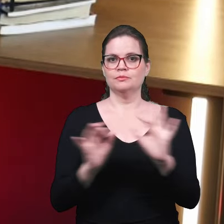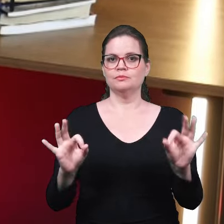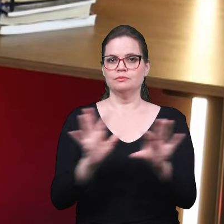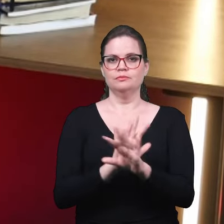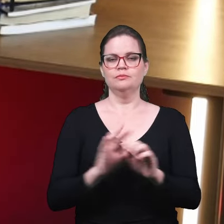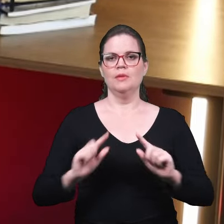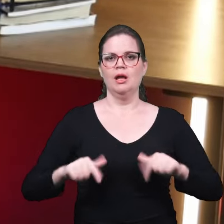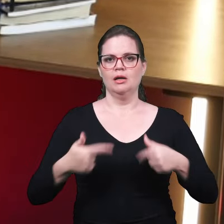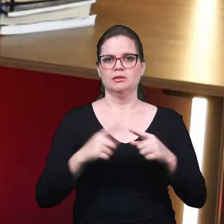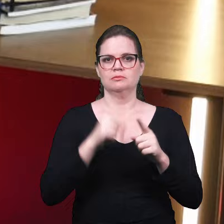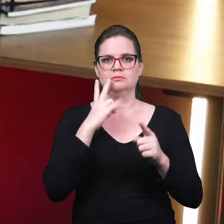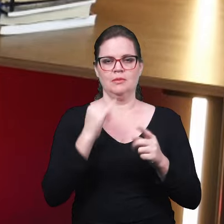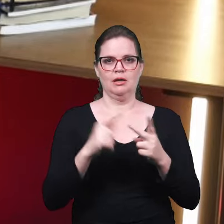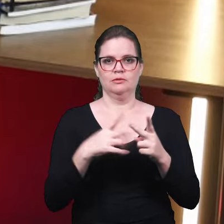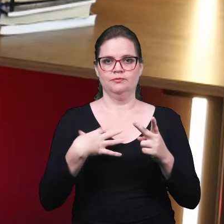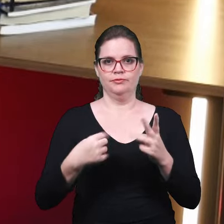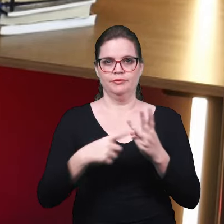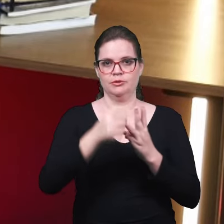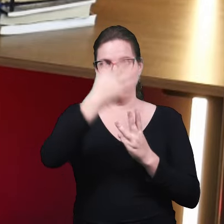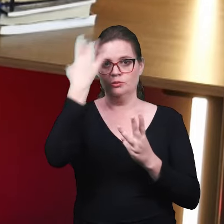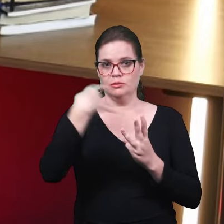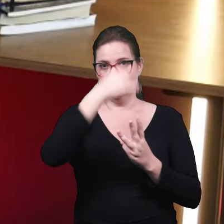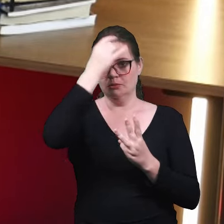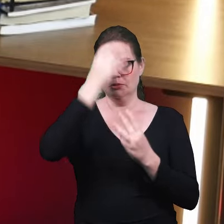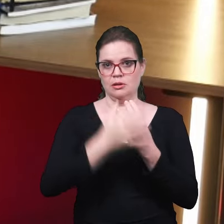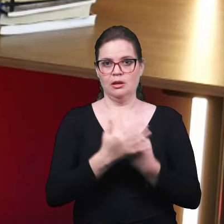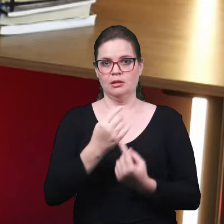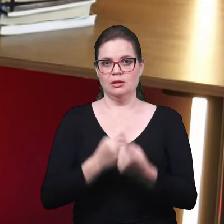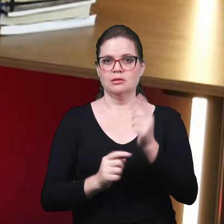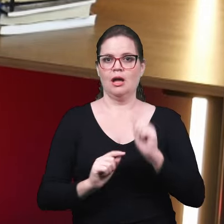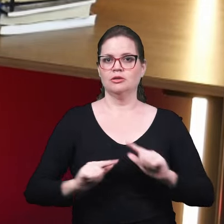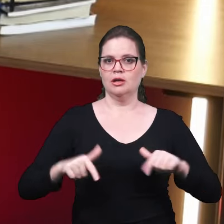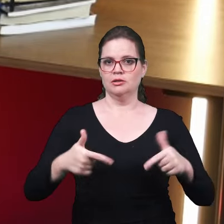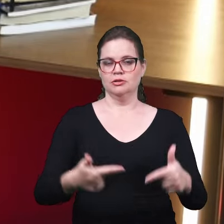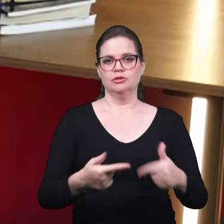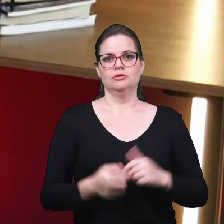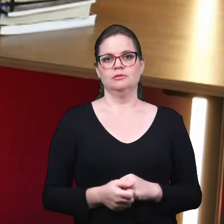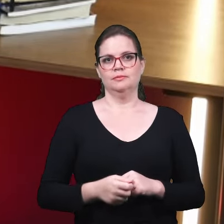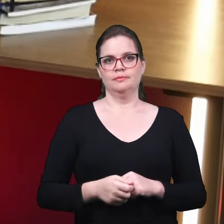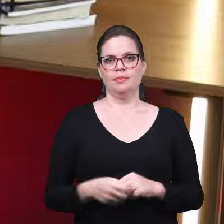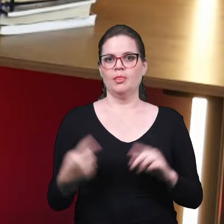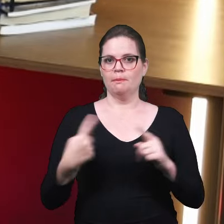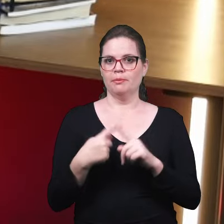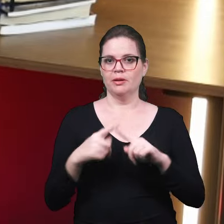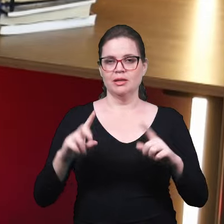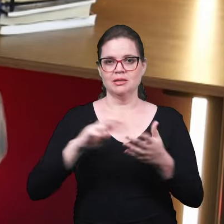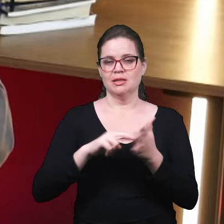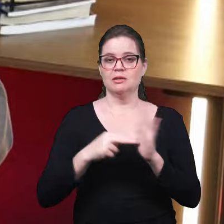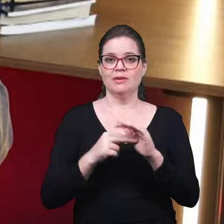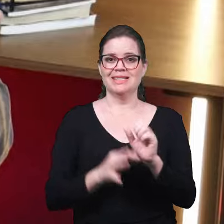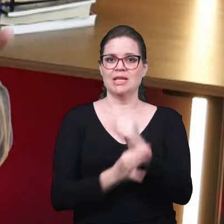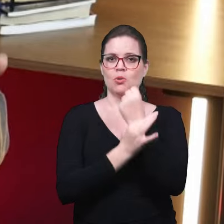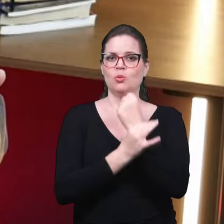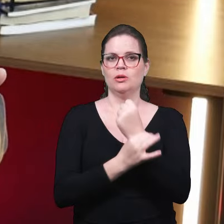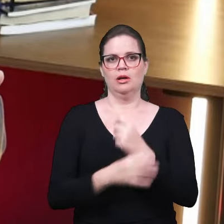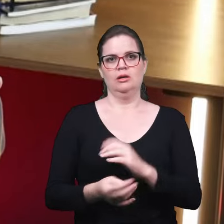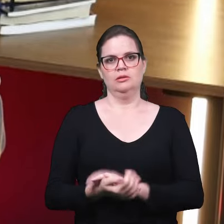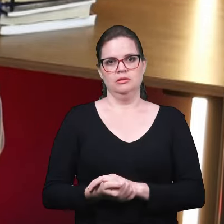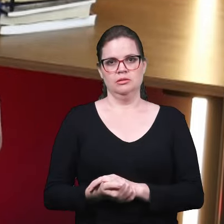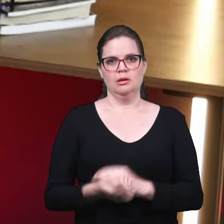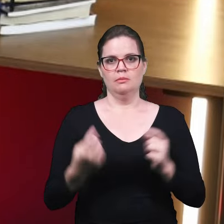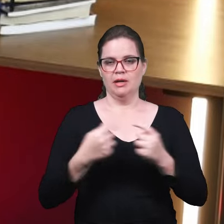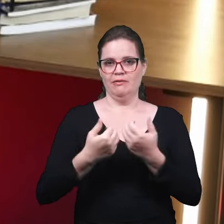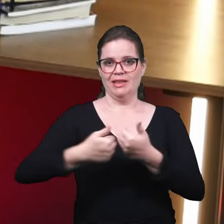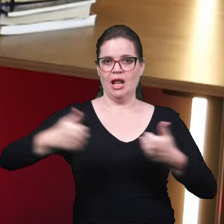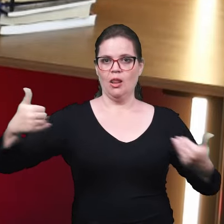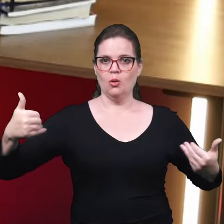operação do Pai, do Filho, do Espírito Santo, né? Caminhar 3 dias era uma distância segura de se desvincular do